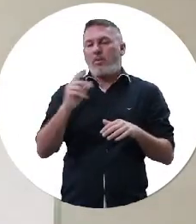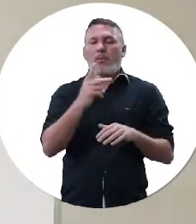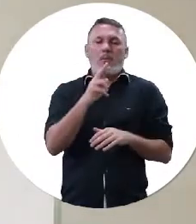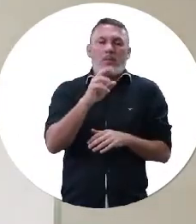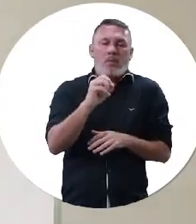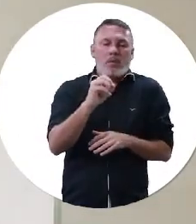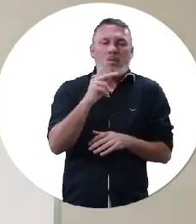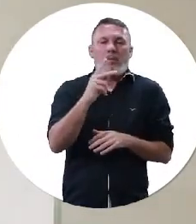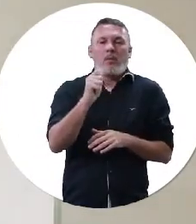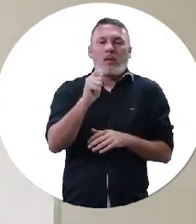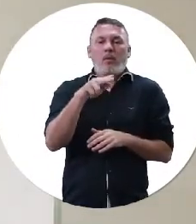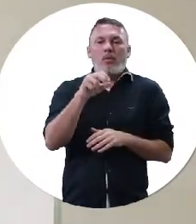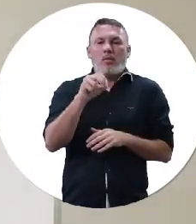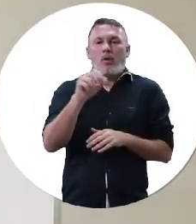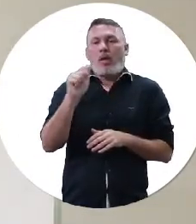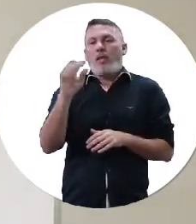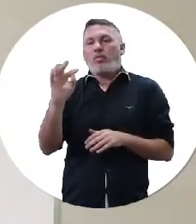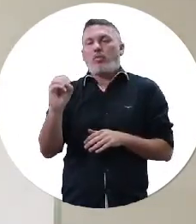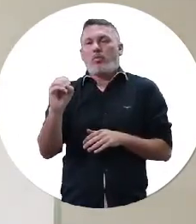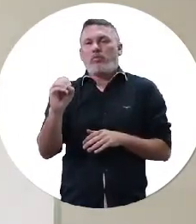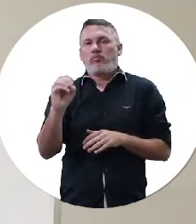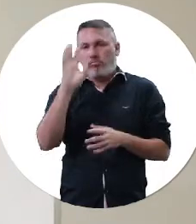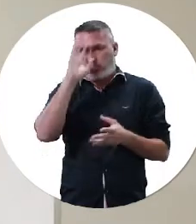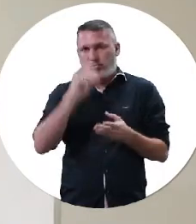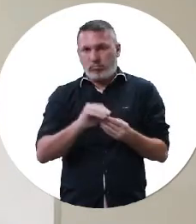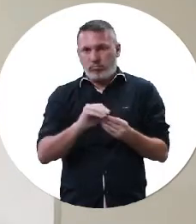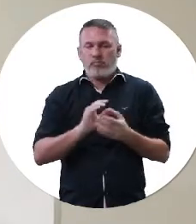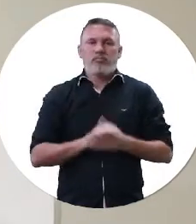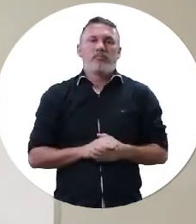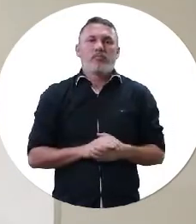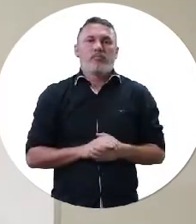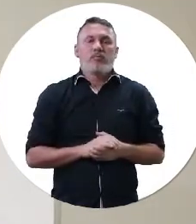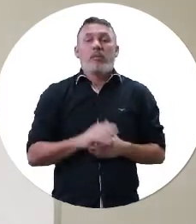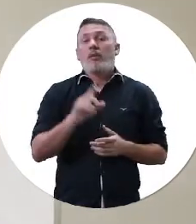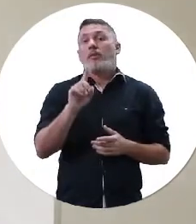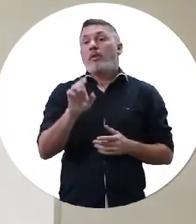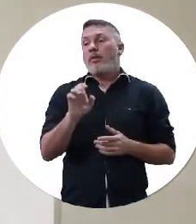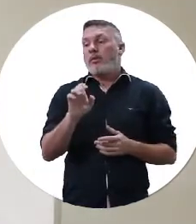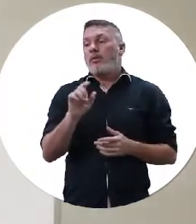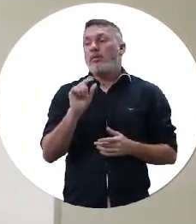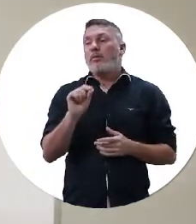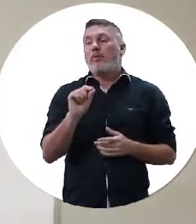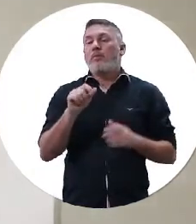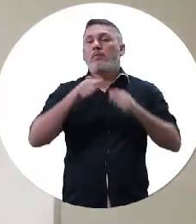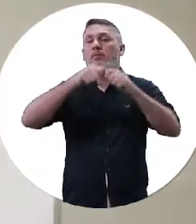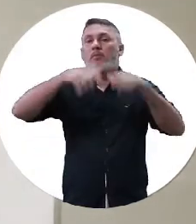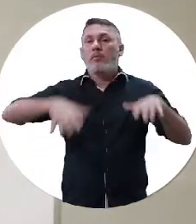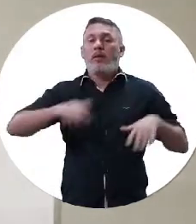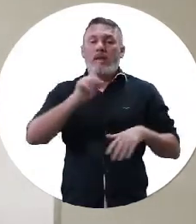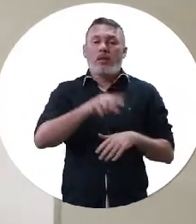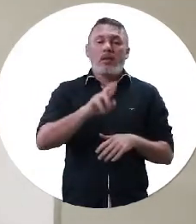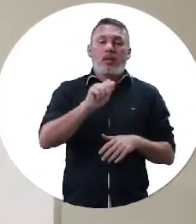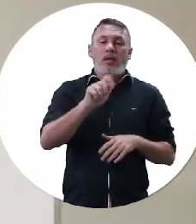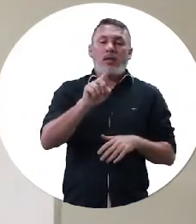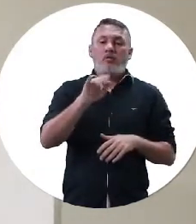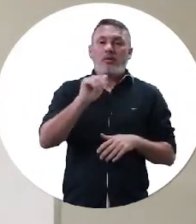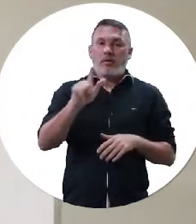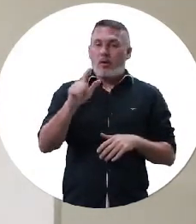prop. Somente ligação simples, an. Terminação de hidrocarboneto, O.